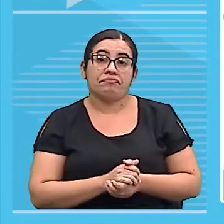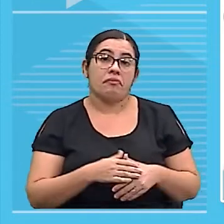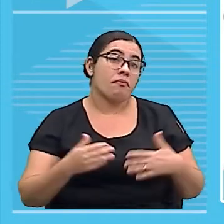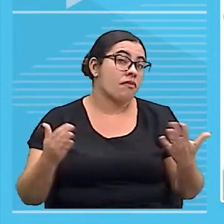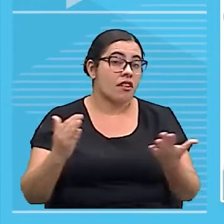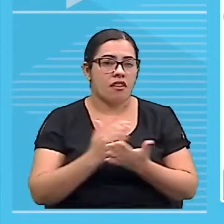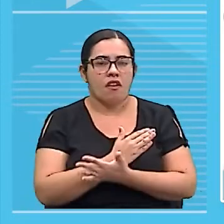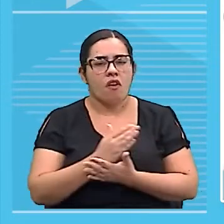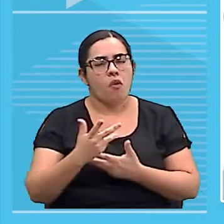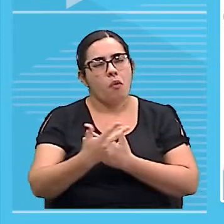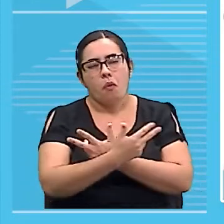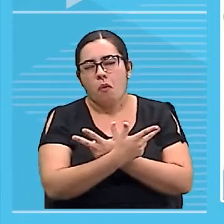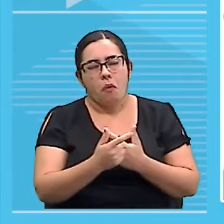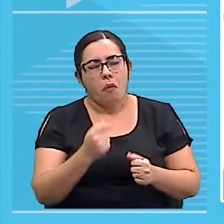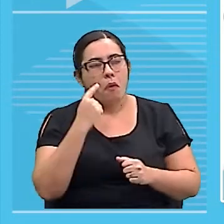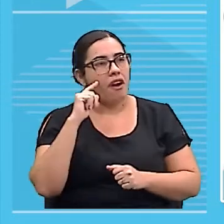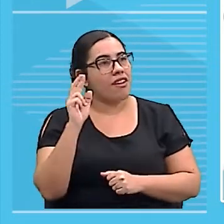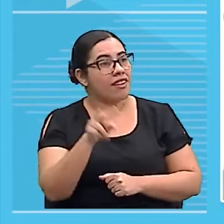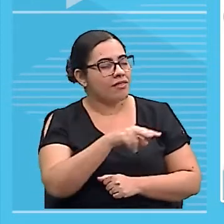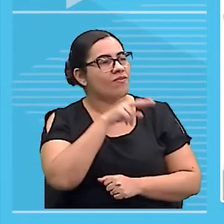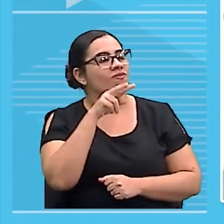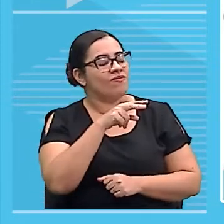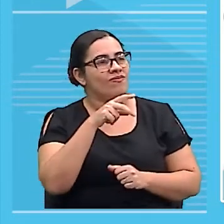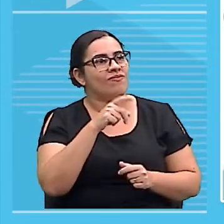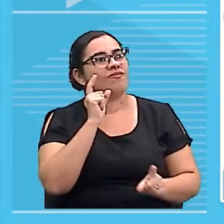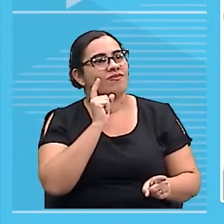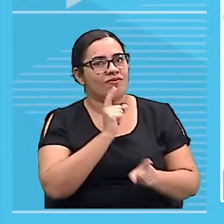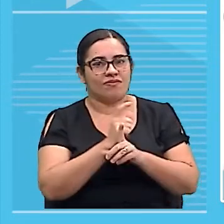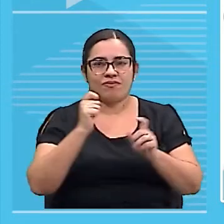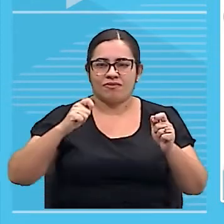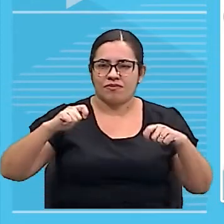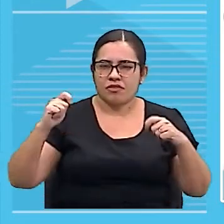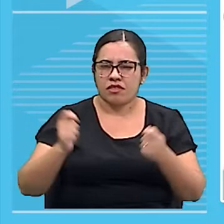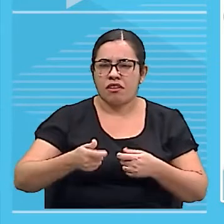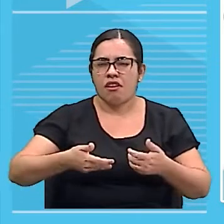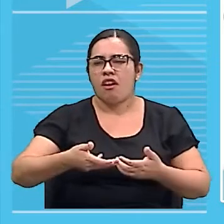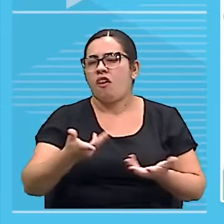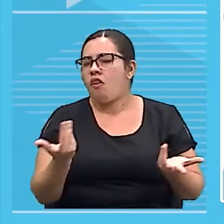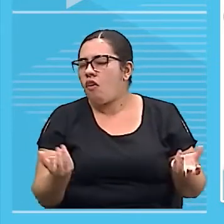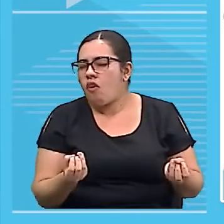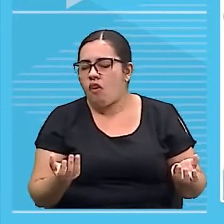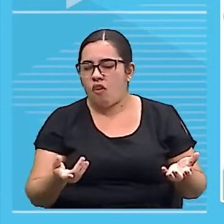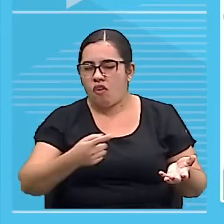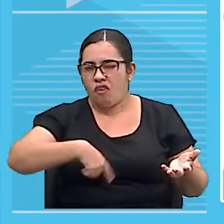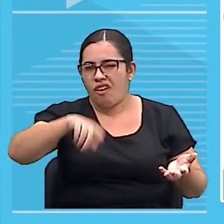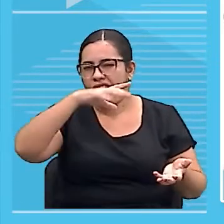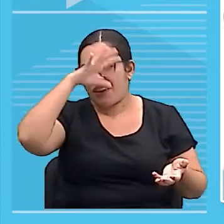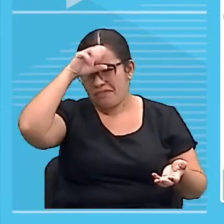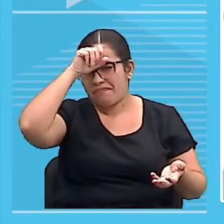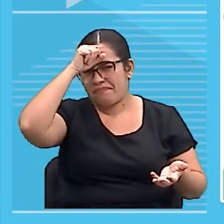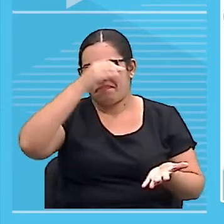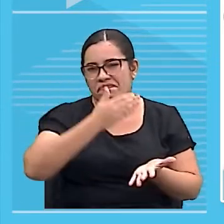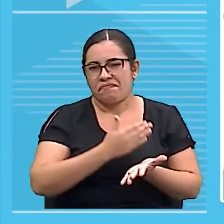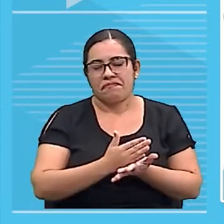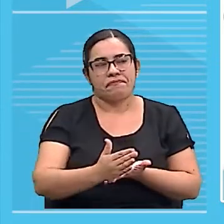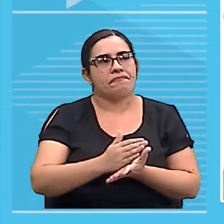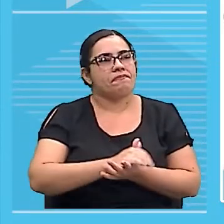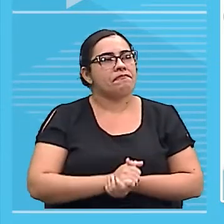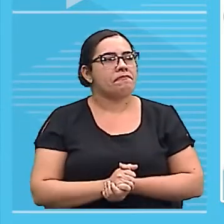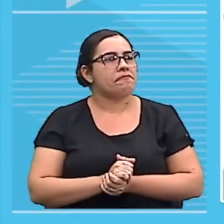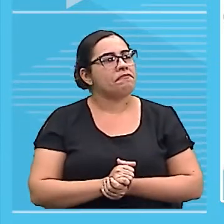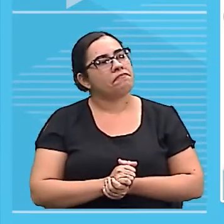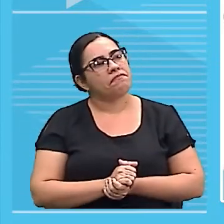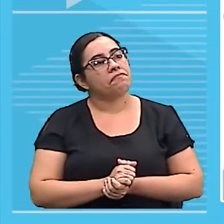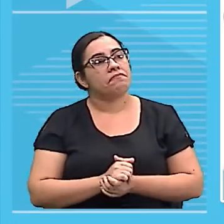exemplos tá algumas representações de associações que a gente vai trabalhar que por